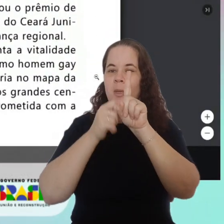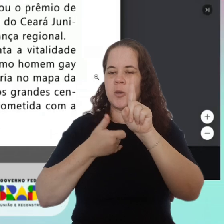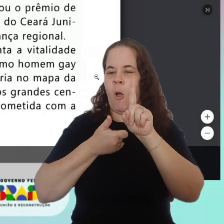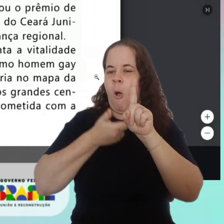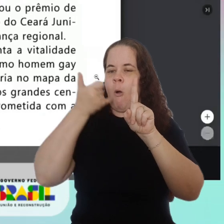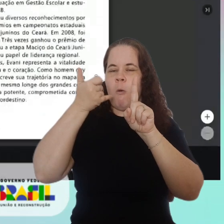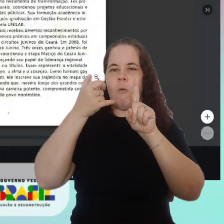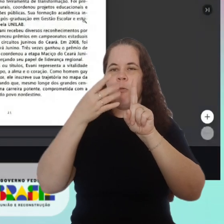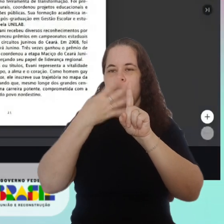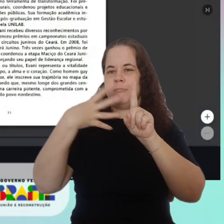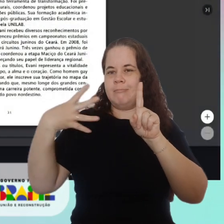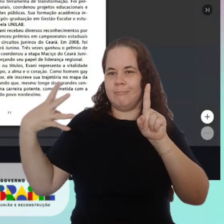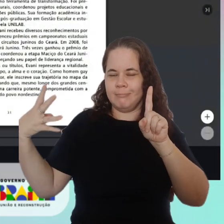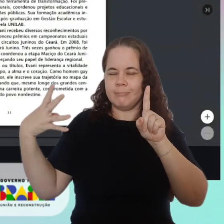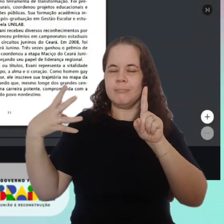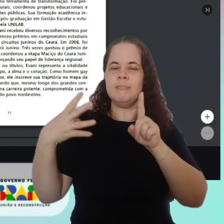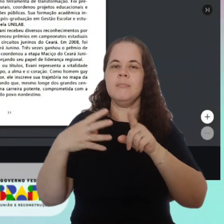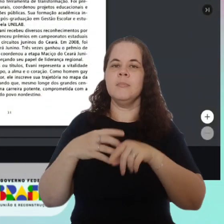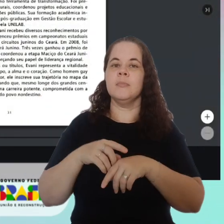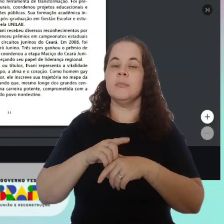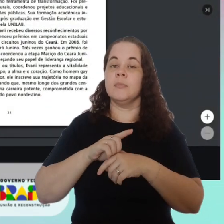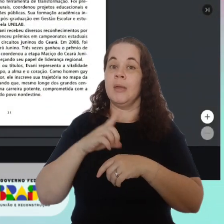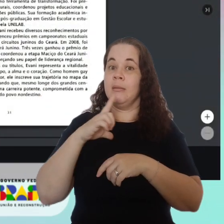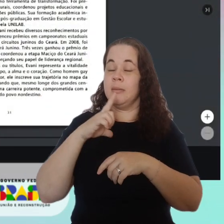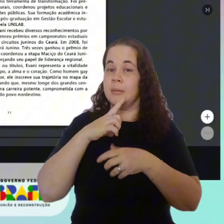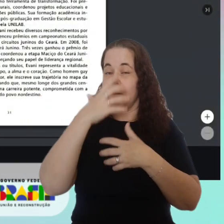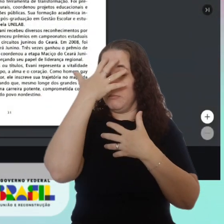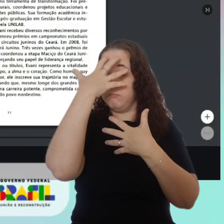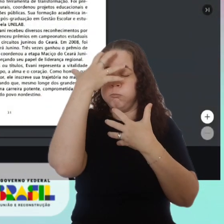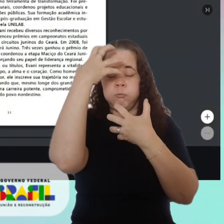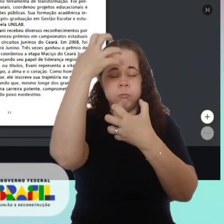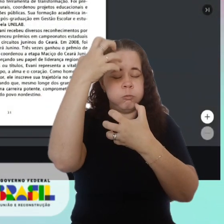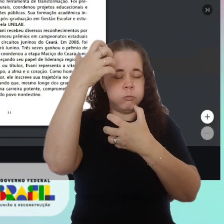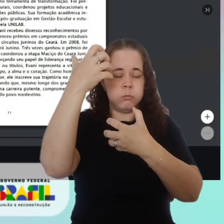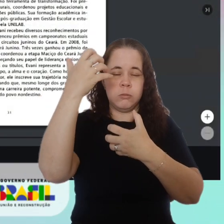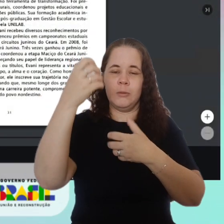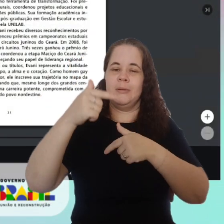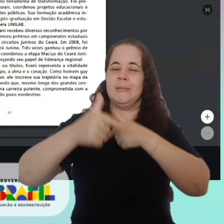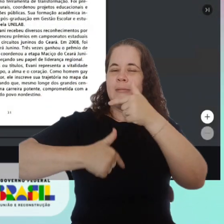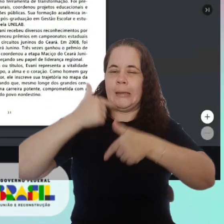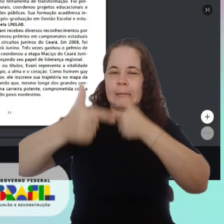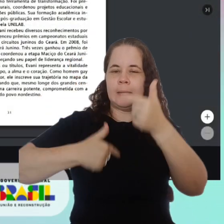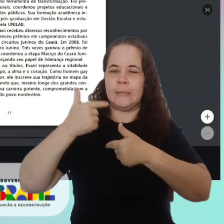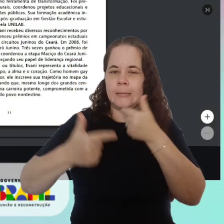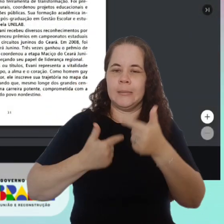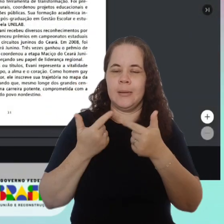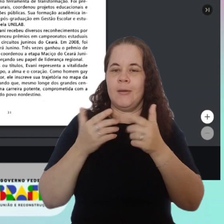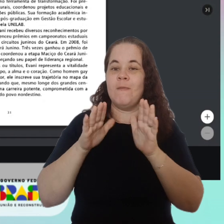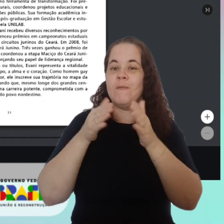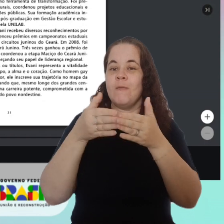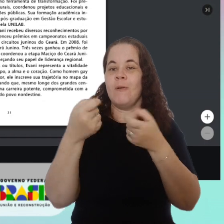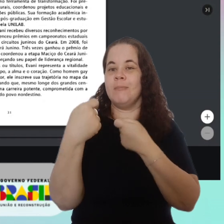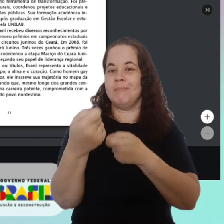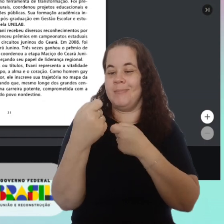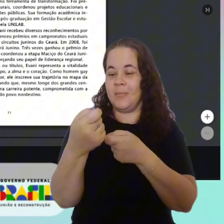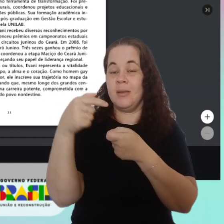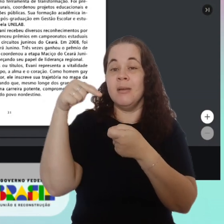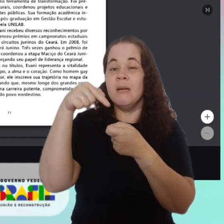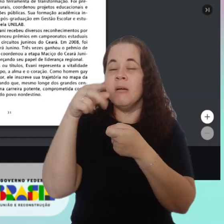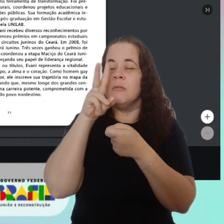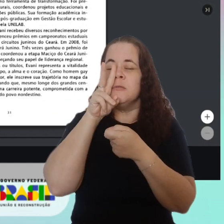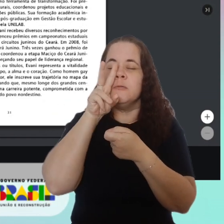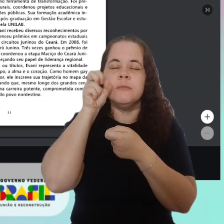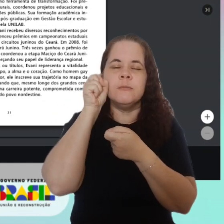em que nós estamos, ele Sim. está assoberbadíssimo com os festejos juninos, que é uma raiz muito